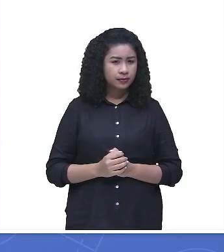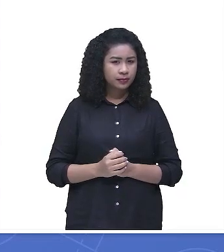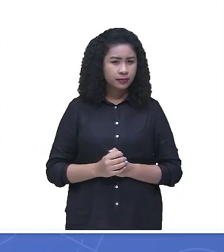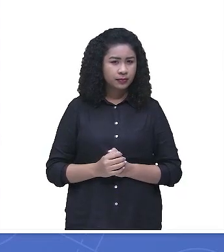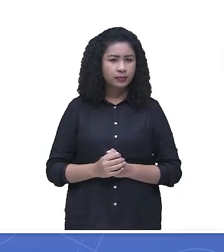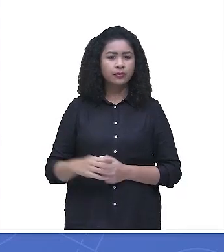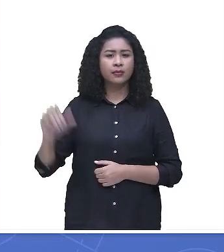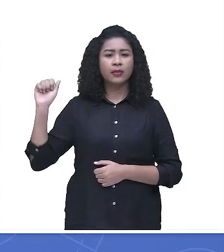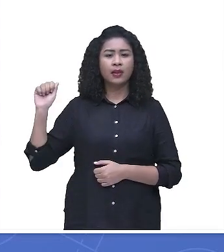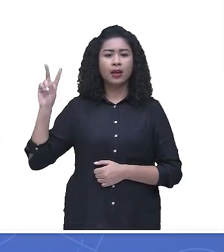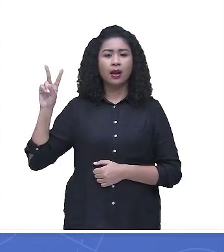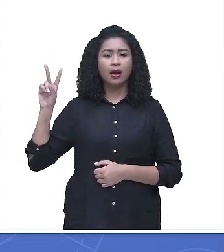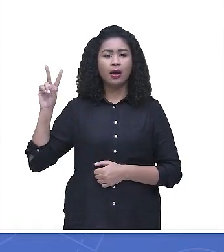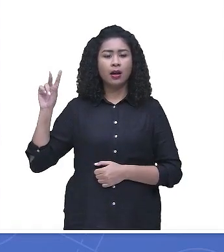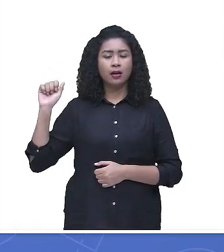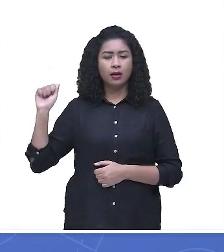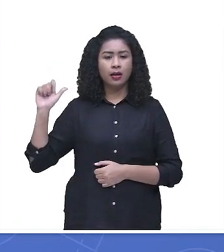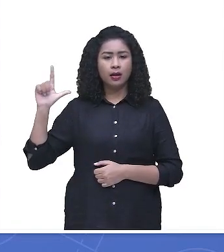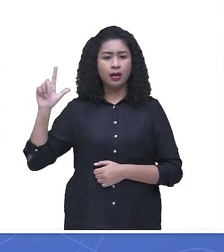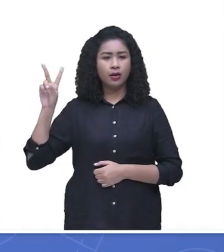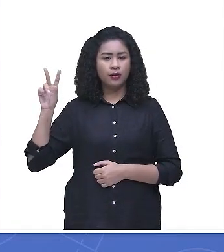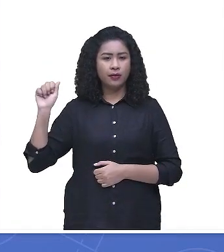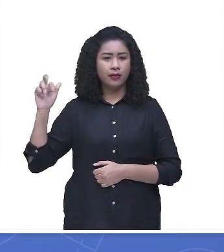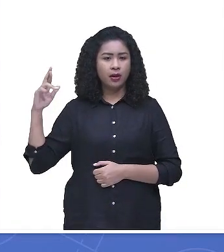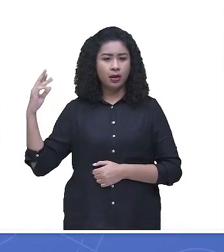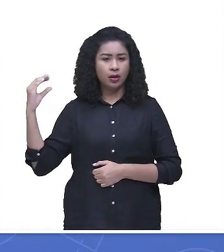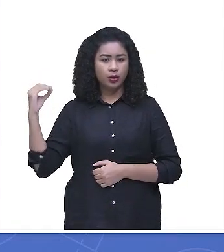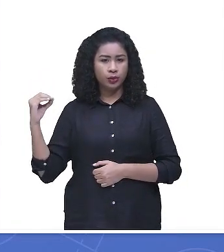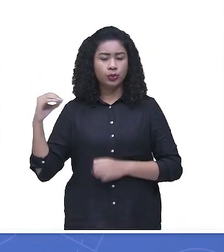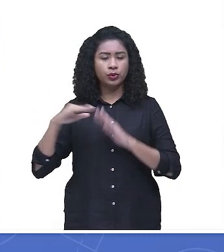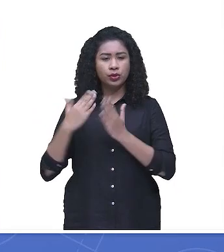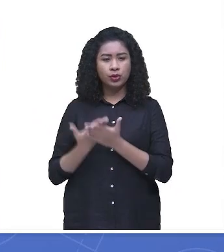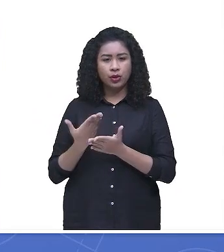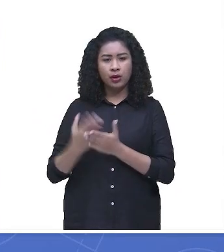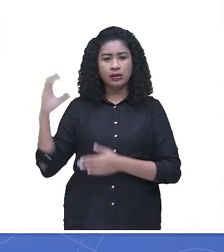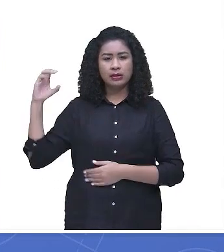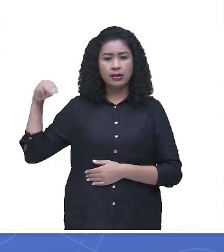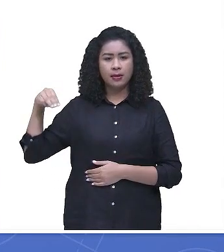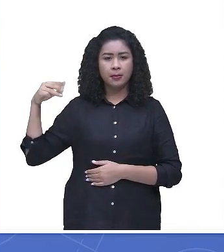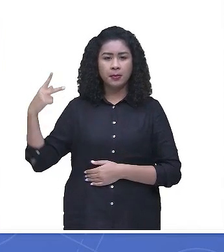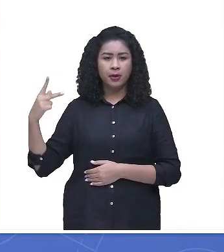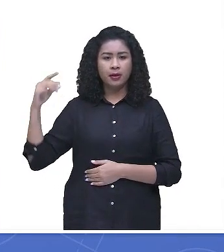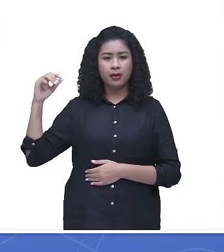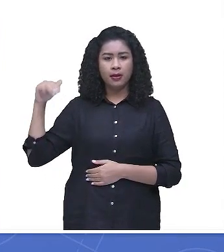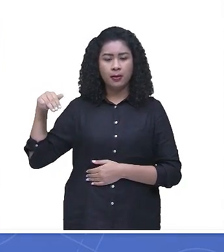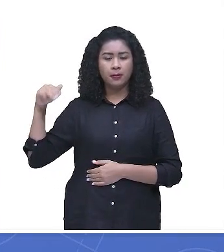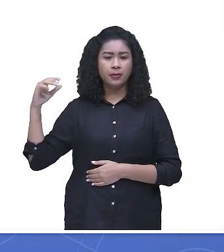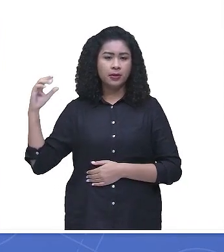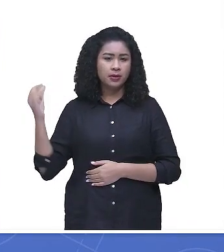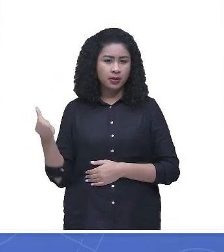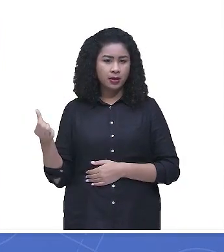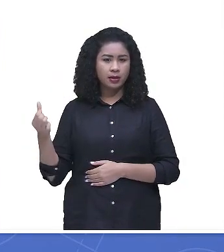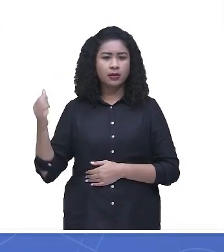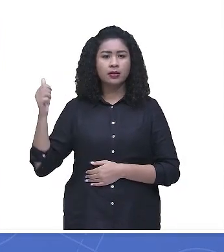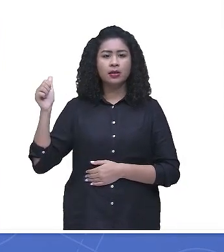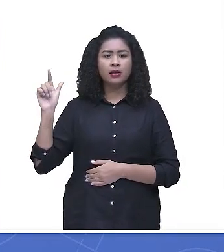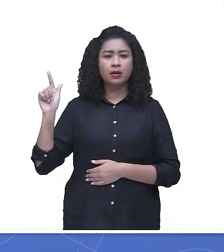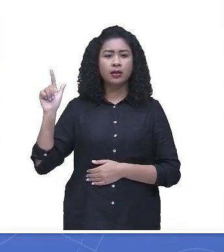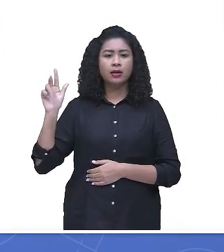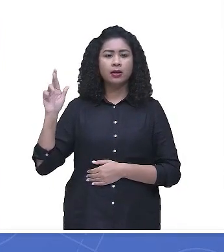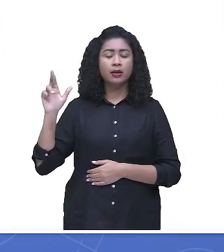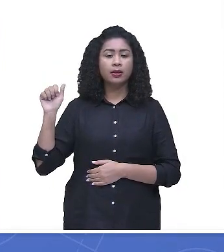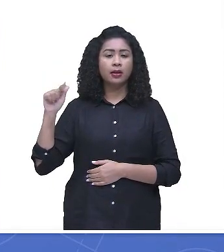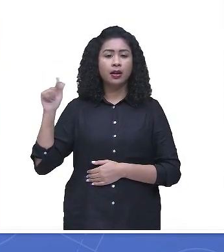Neves, o Álvaro, né, CMPM 6, Escola Estadual Sebastiana Braga, Graziele da Escola Estadual Tibúrcio